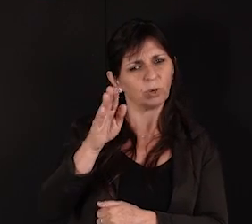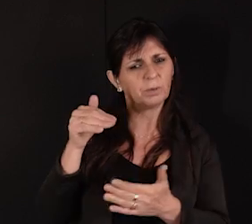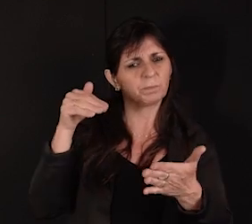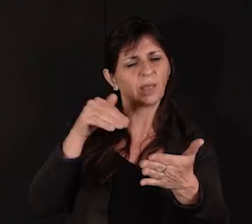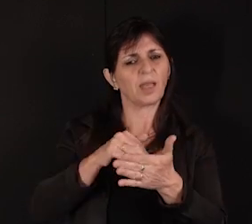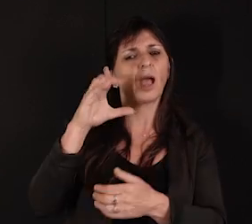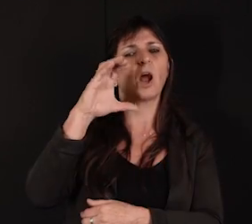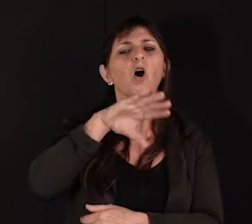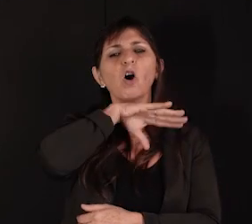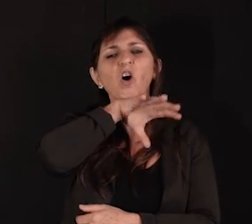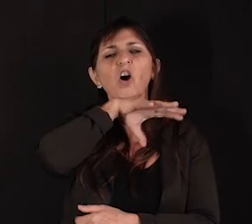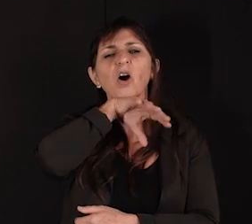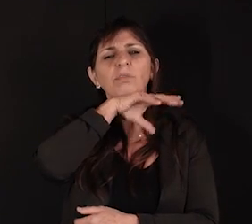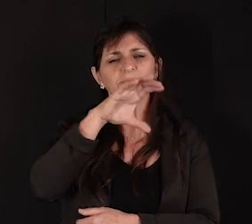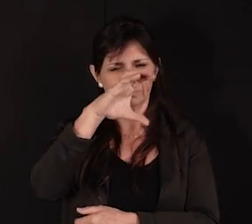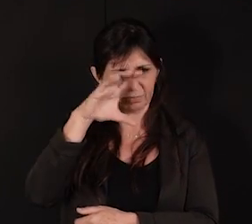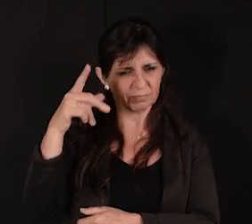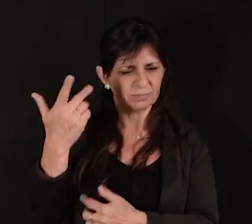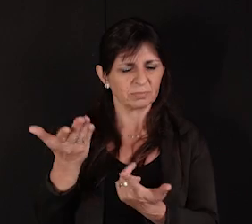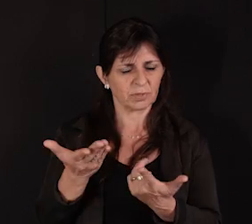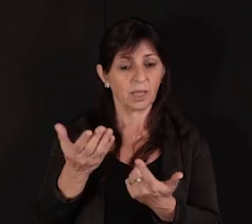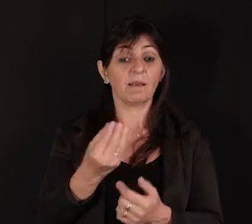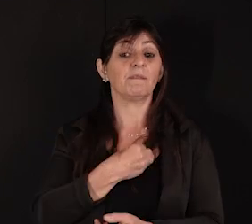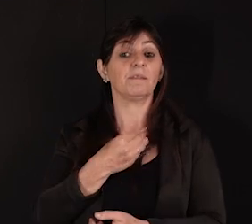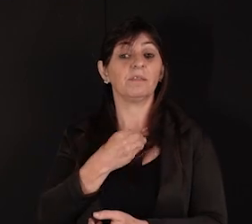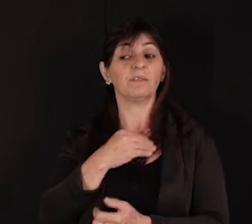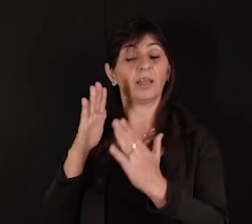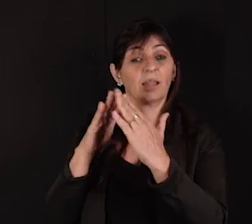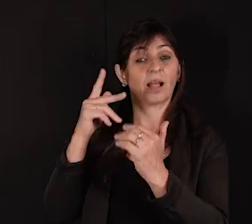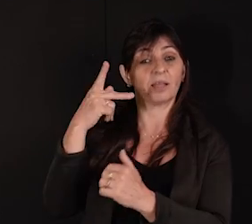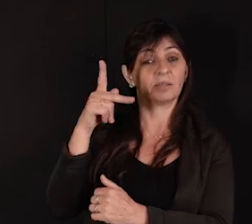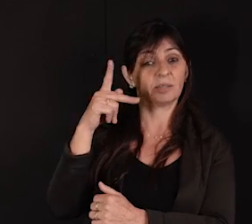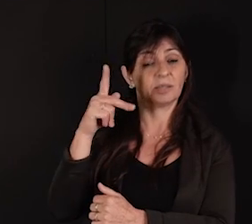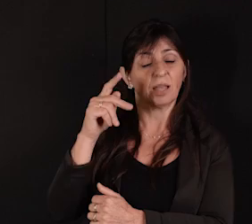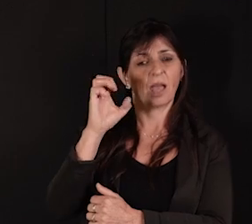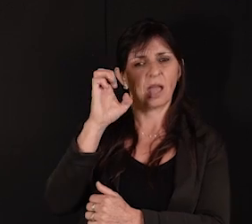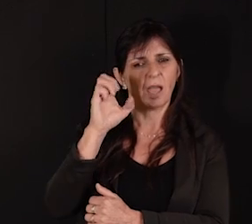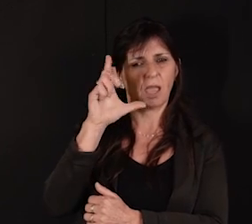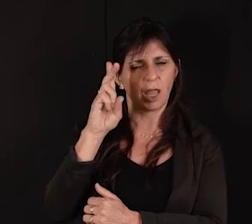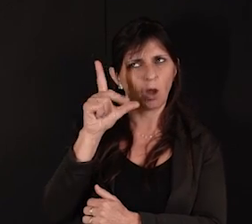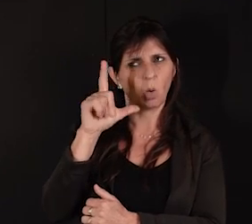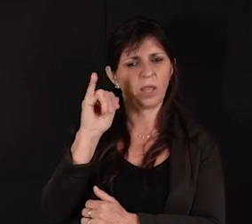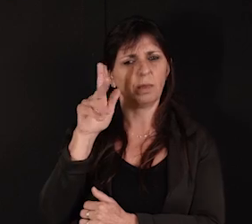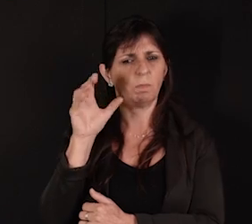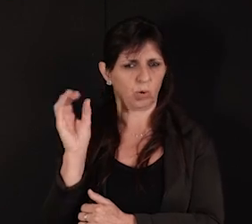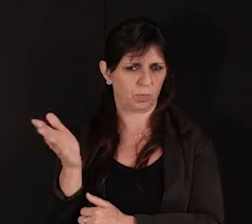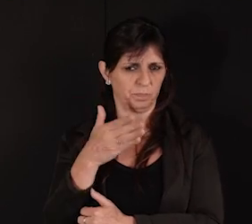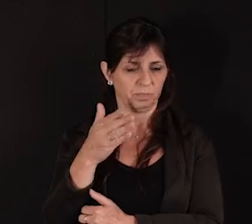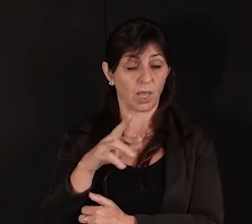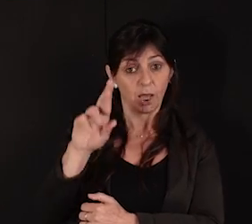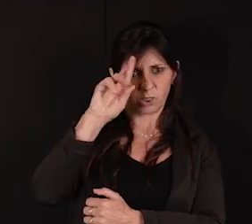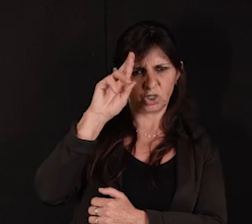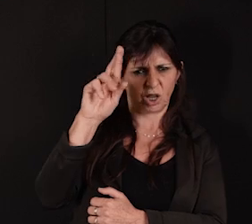Concórdia e fui morar na casa do senhor Olímpio Burilli. Ele era patrão do CTG Fronteira da Querência. E ali